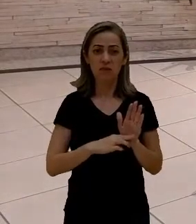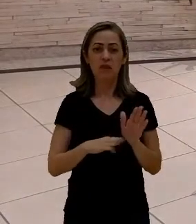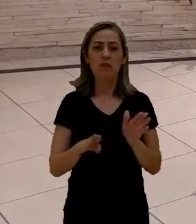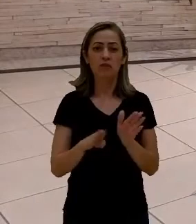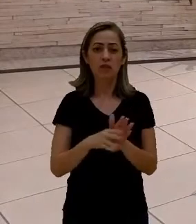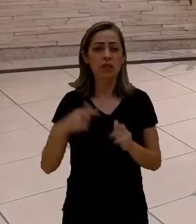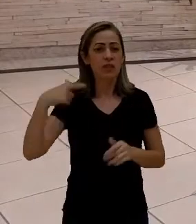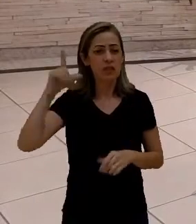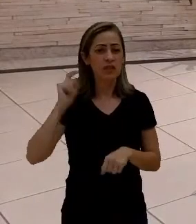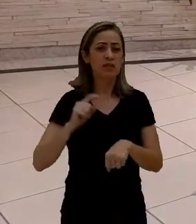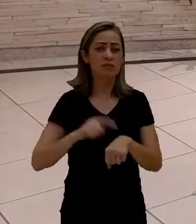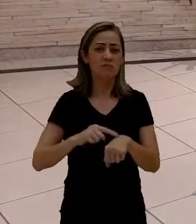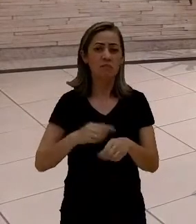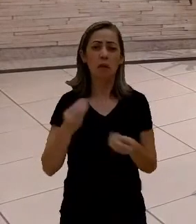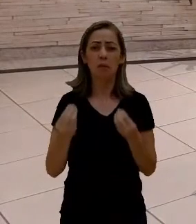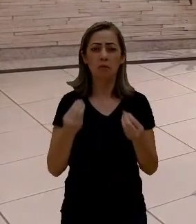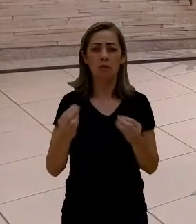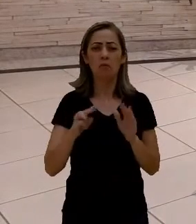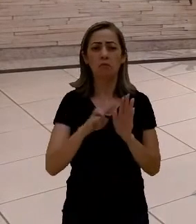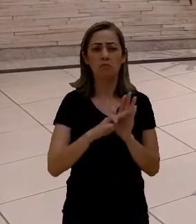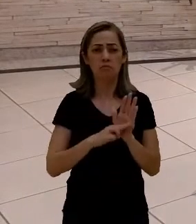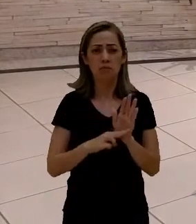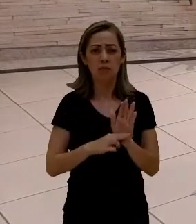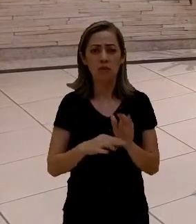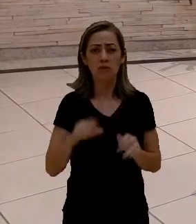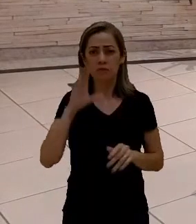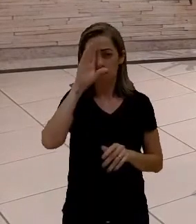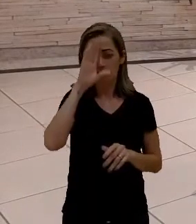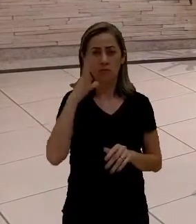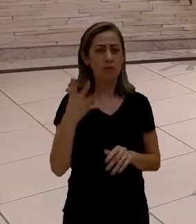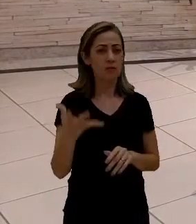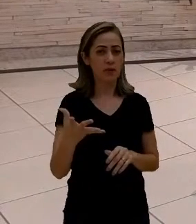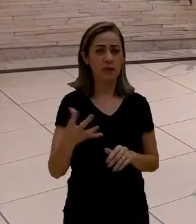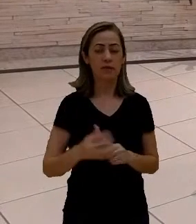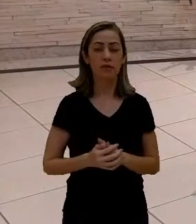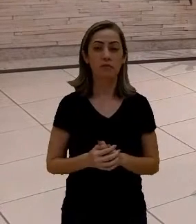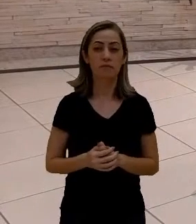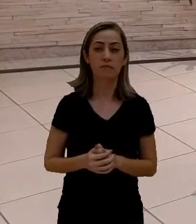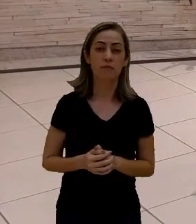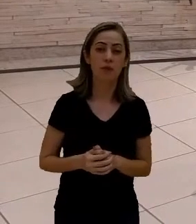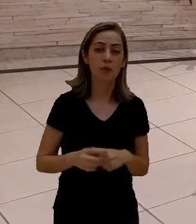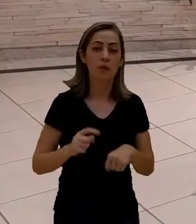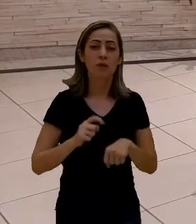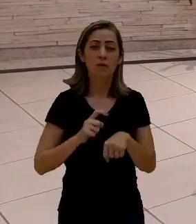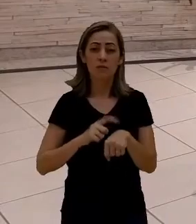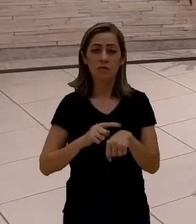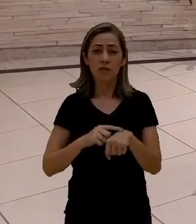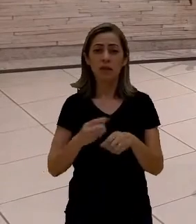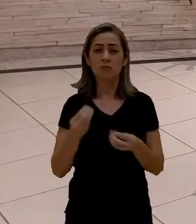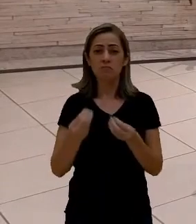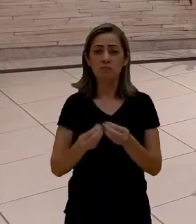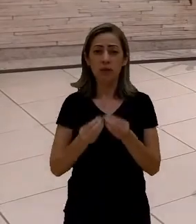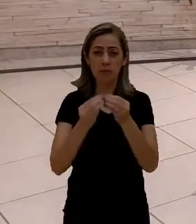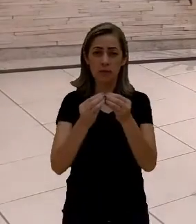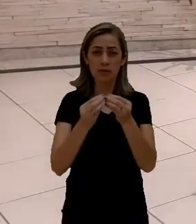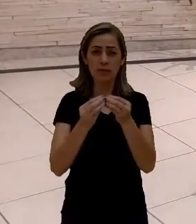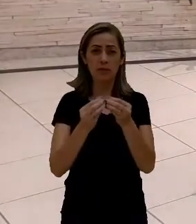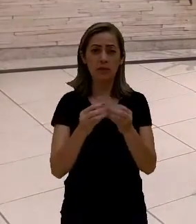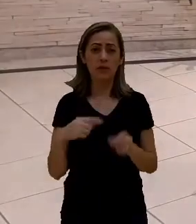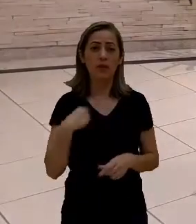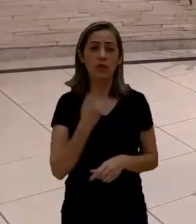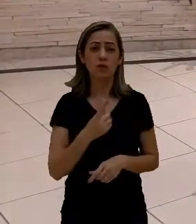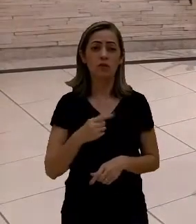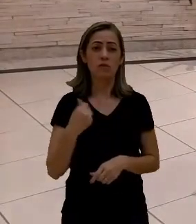na hora que serve se tem alguma preparação antes um pouco dessa questão aí sobre horários que toda missa e acho que isso se